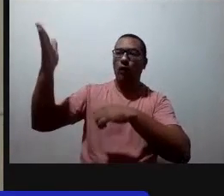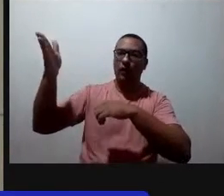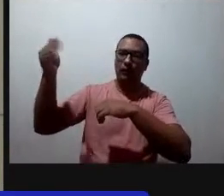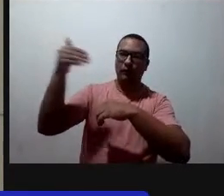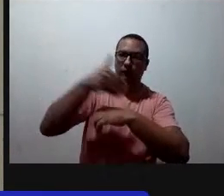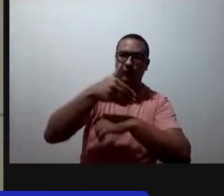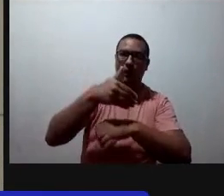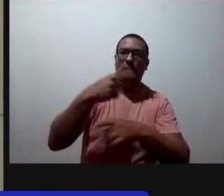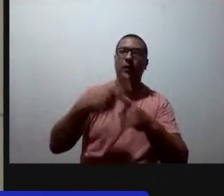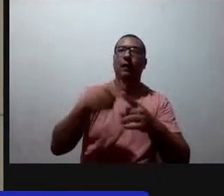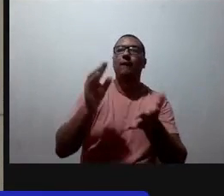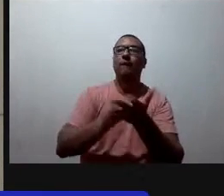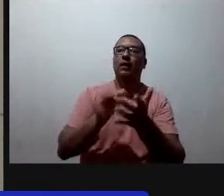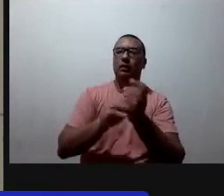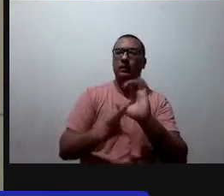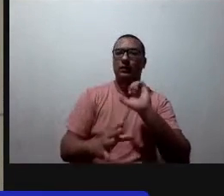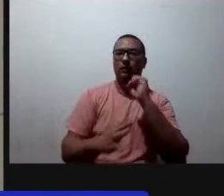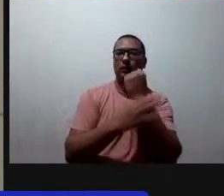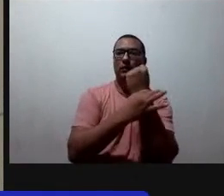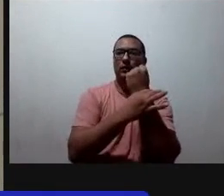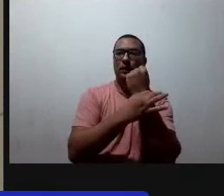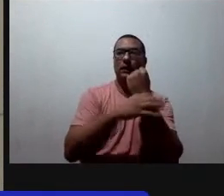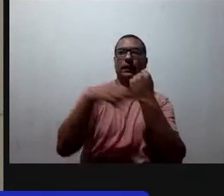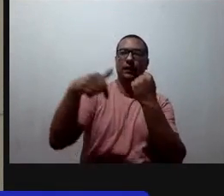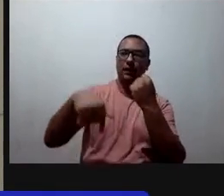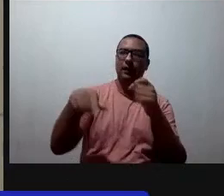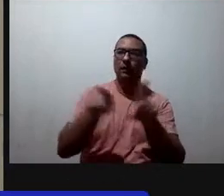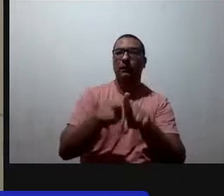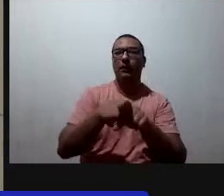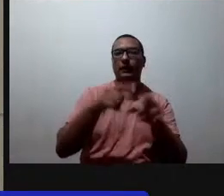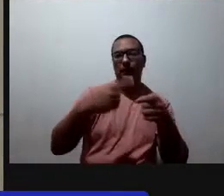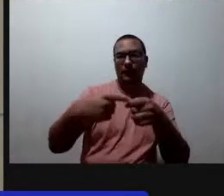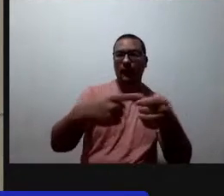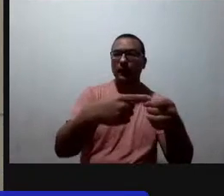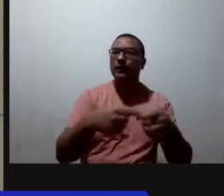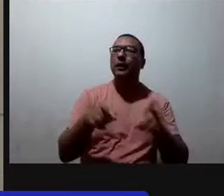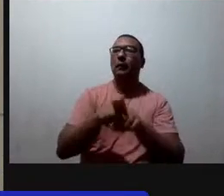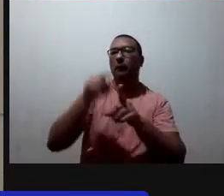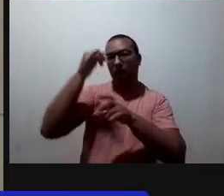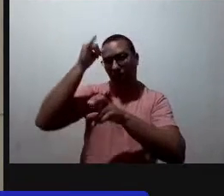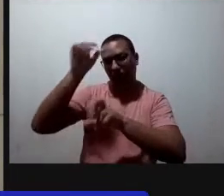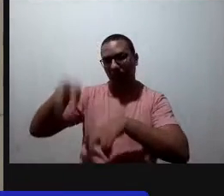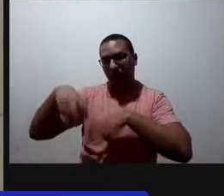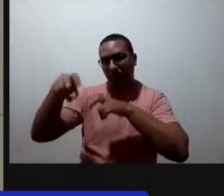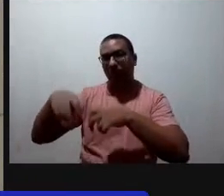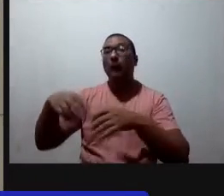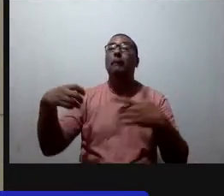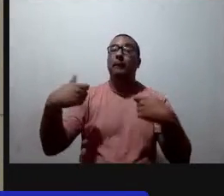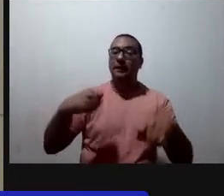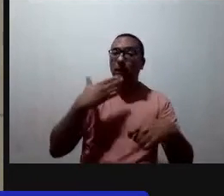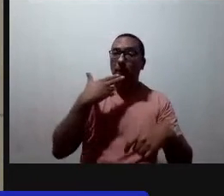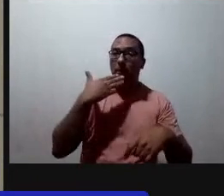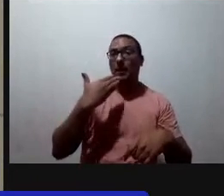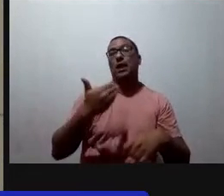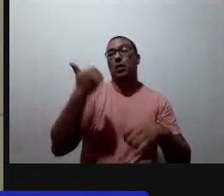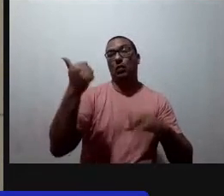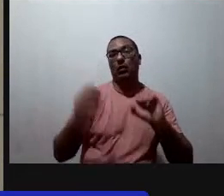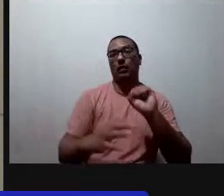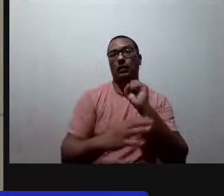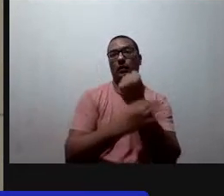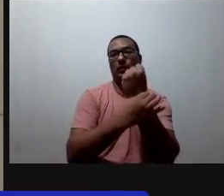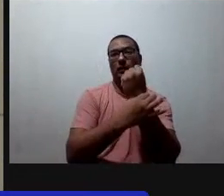que nós temos na nossa cidade e também no nosso campo. Então, nós precisamos melhorar a nossa segurança, reduzir